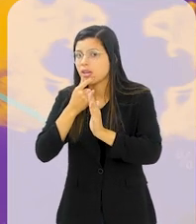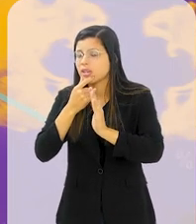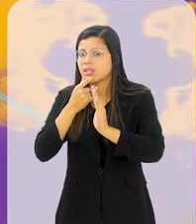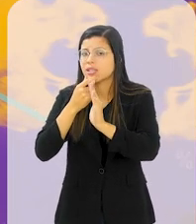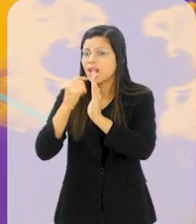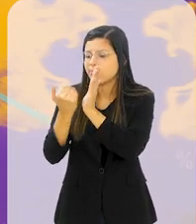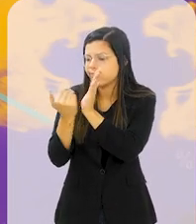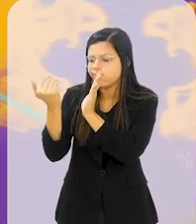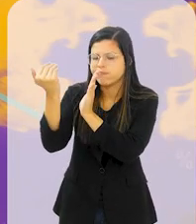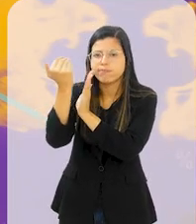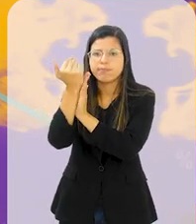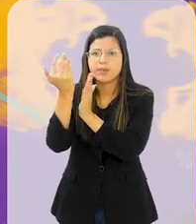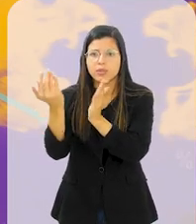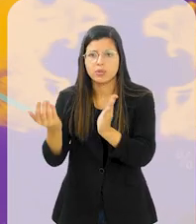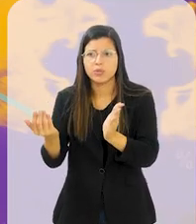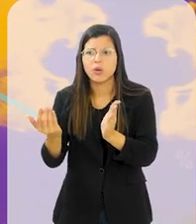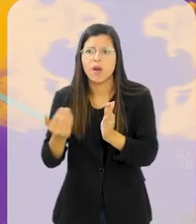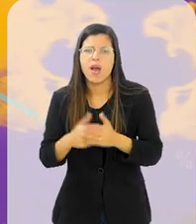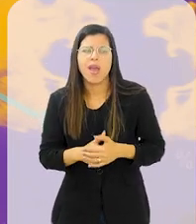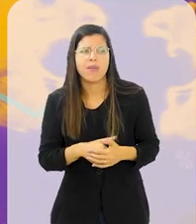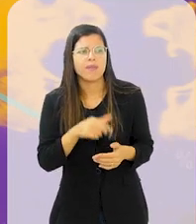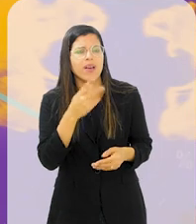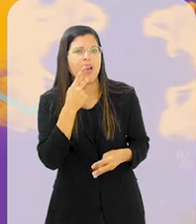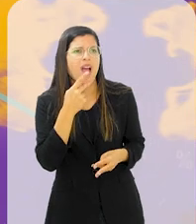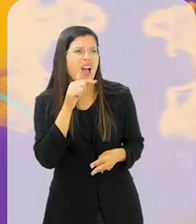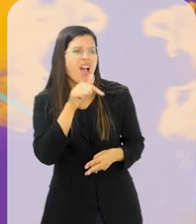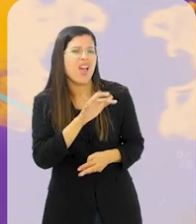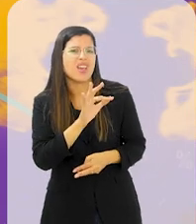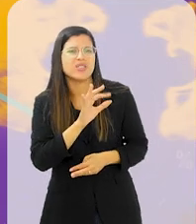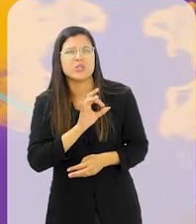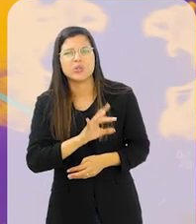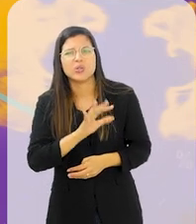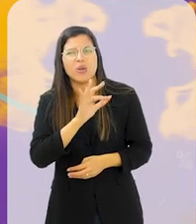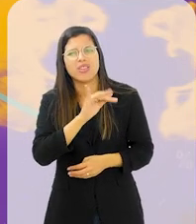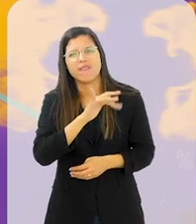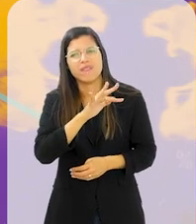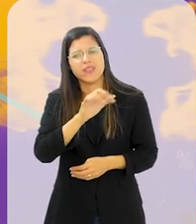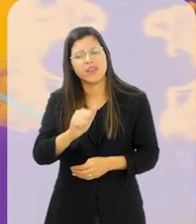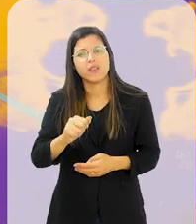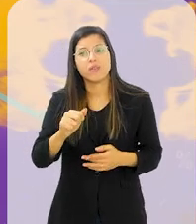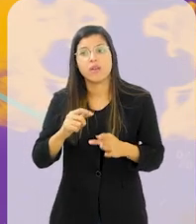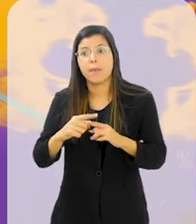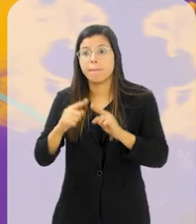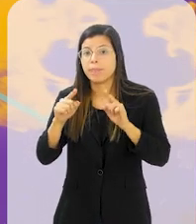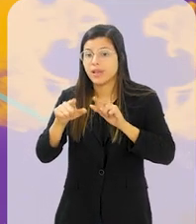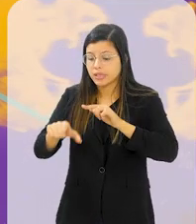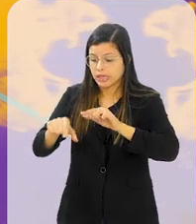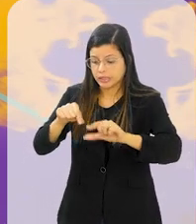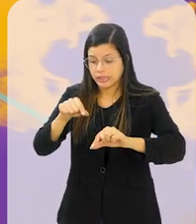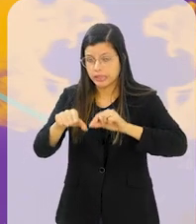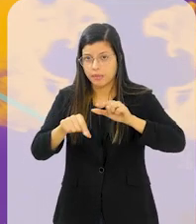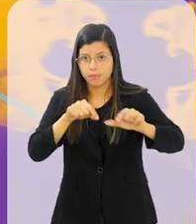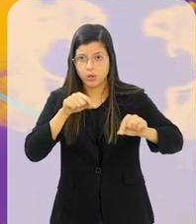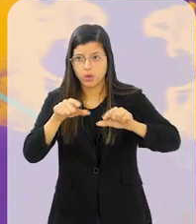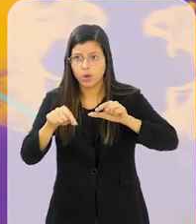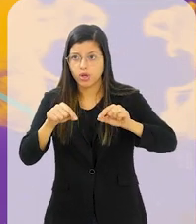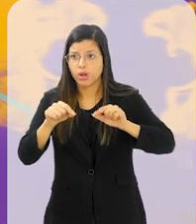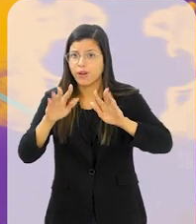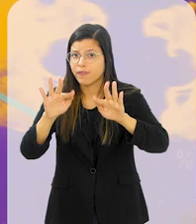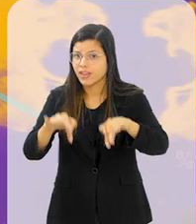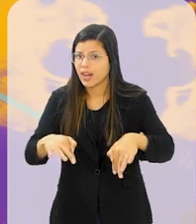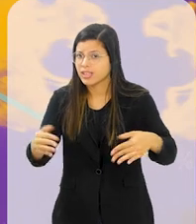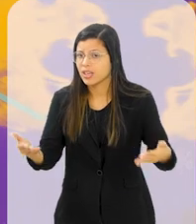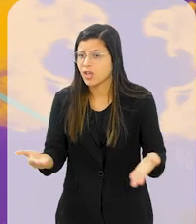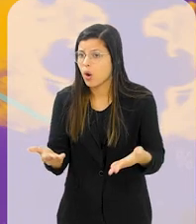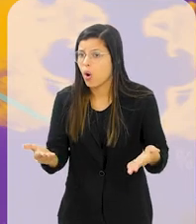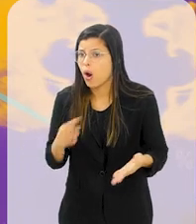é o ranking da FIFA. Então vamos lá para as eliminatórias da Copa do Mundo. Se as eliminatórias tivessem terminado